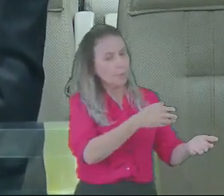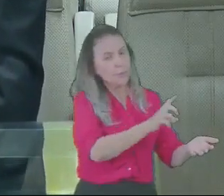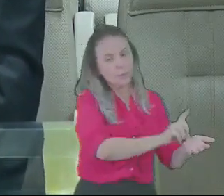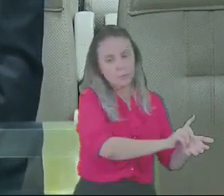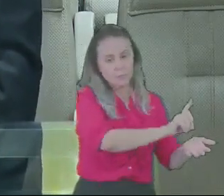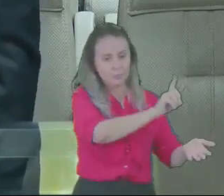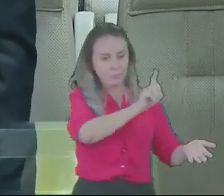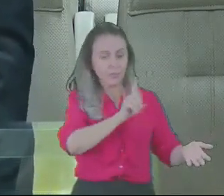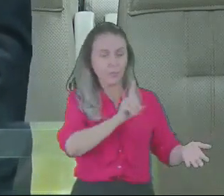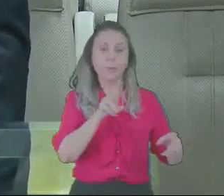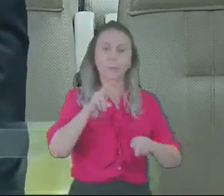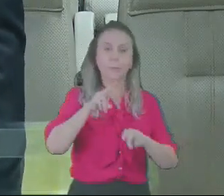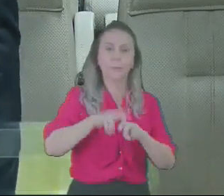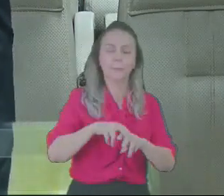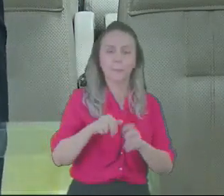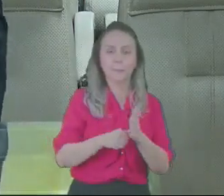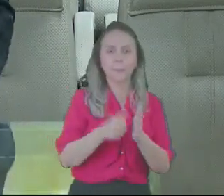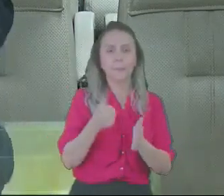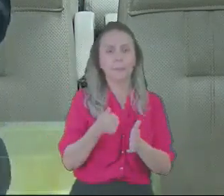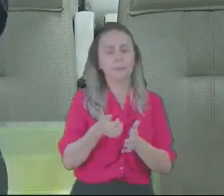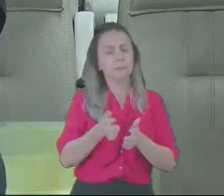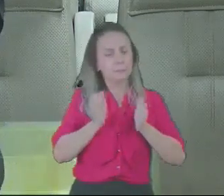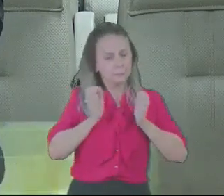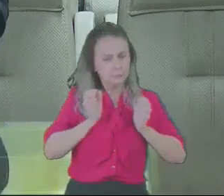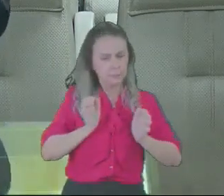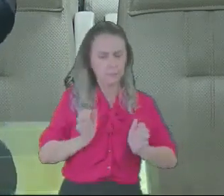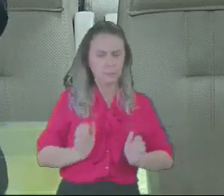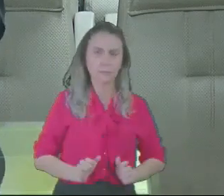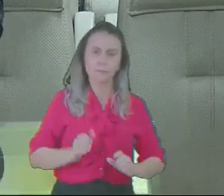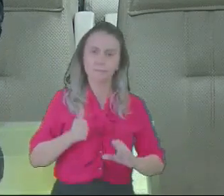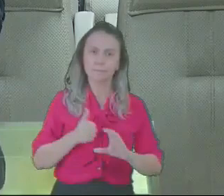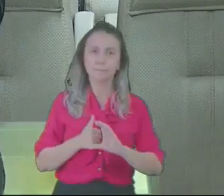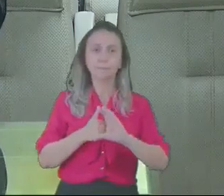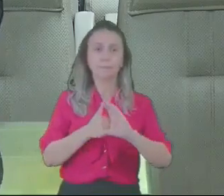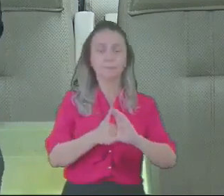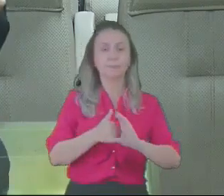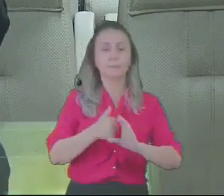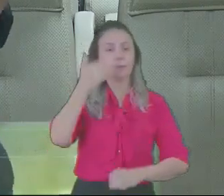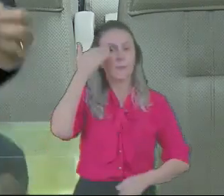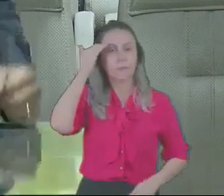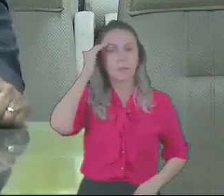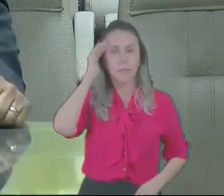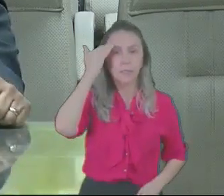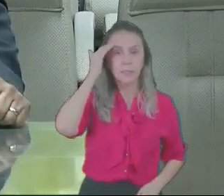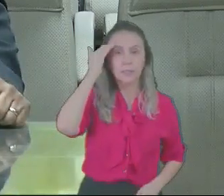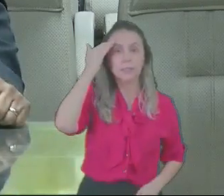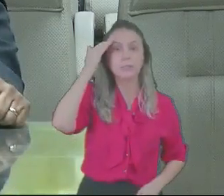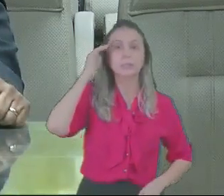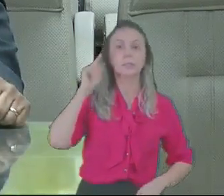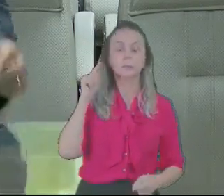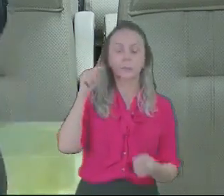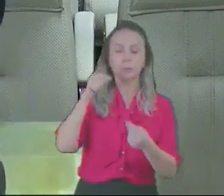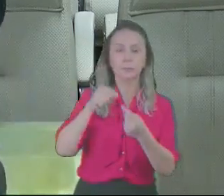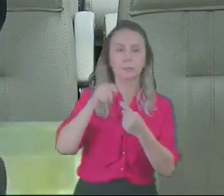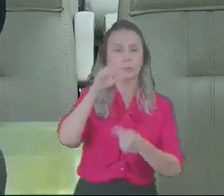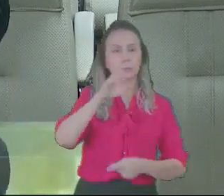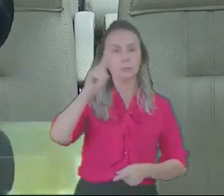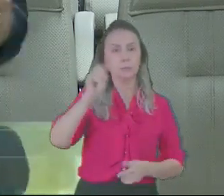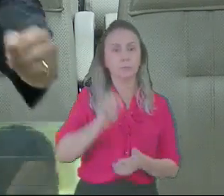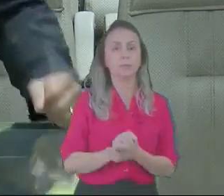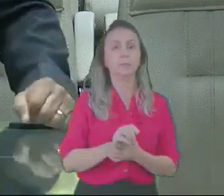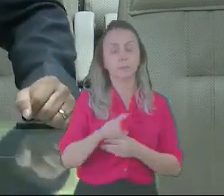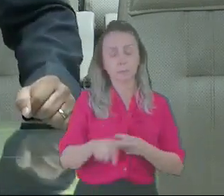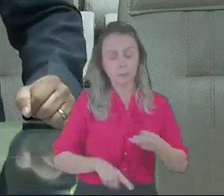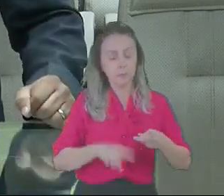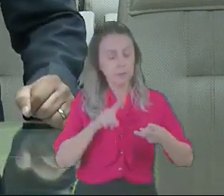mesa é muito melhor isso aí ética cristã é uma questão de compreender os propósitos de Deus em nossa vida a terceira